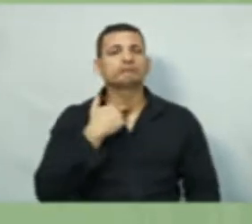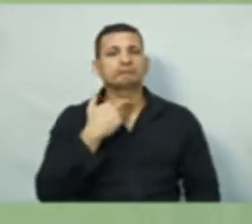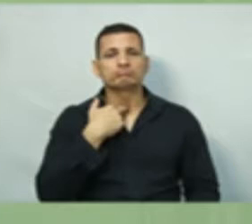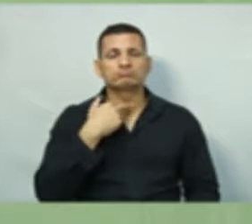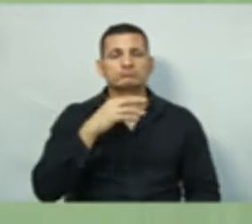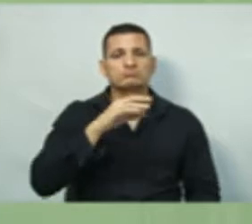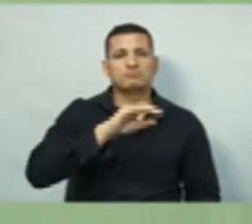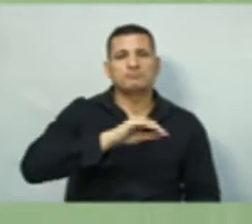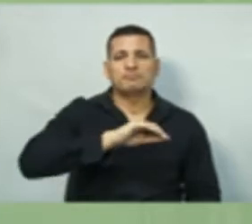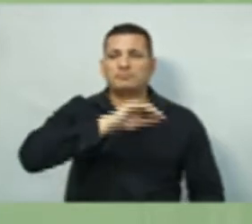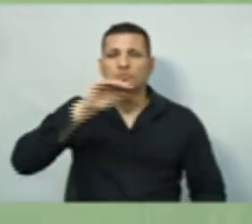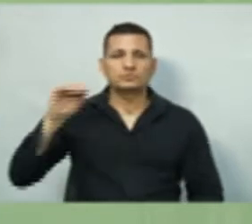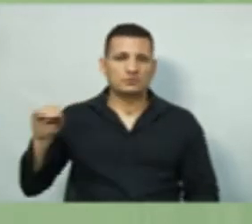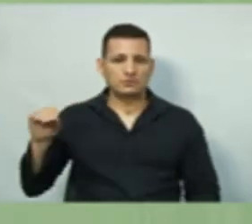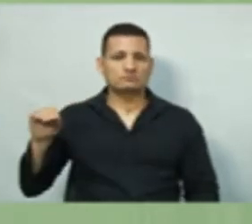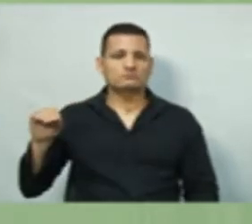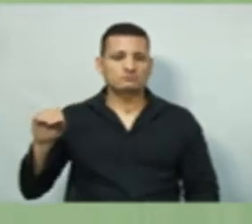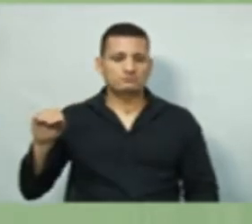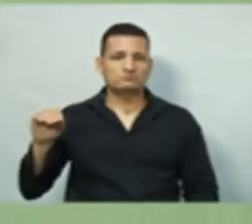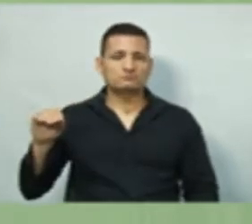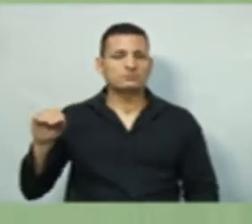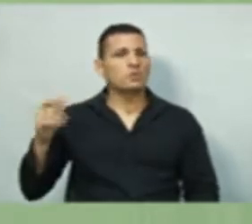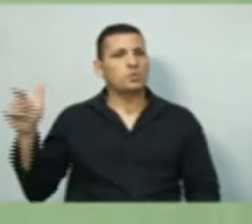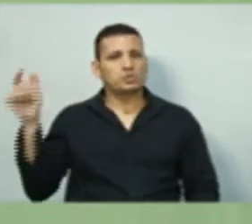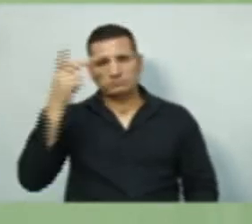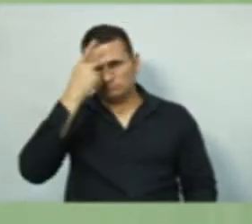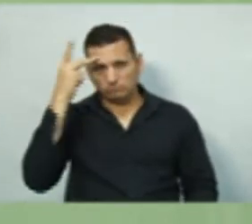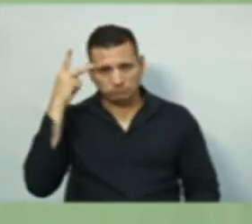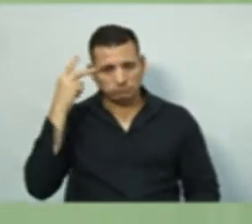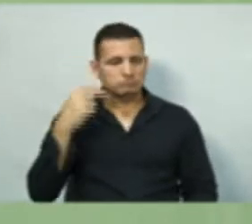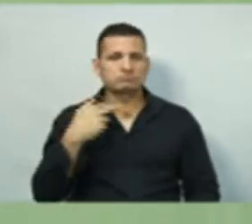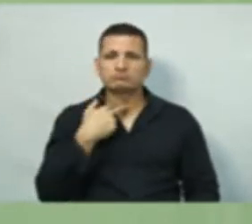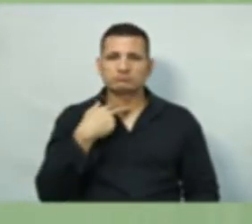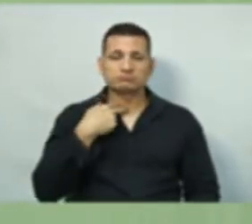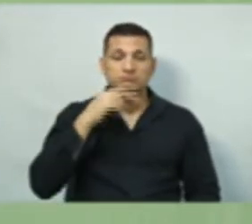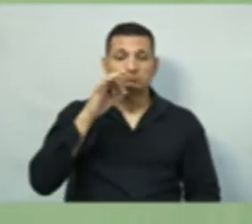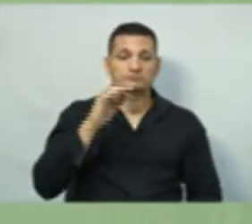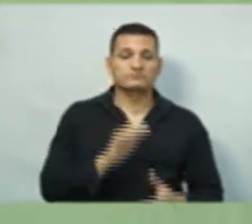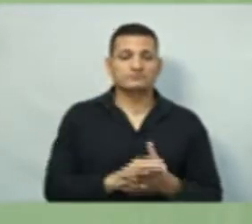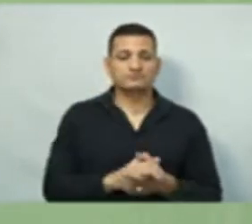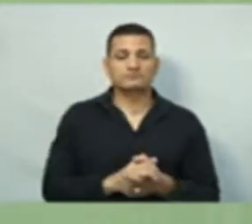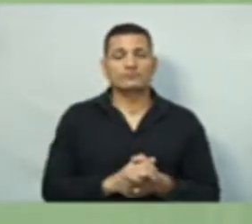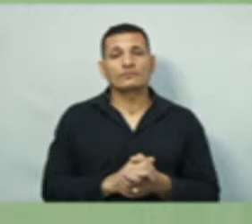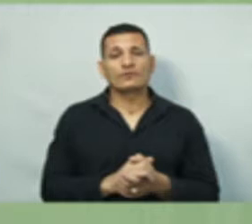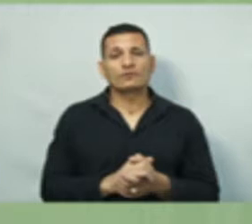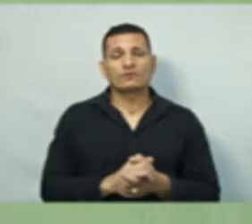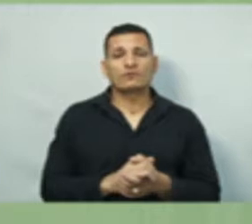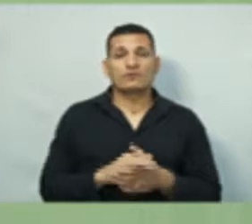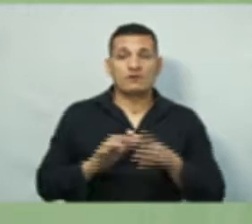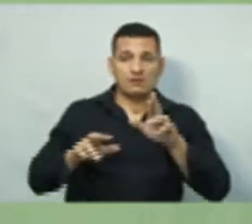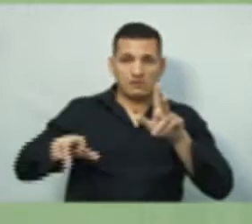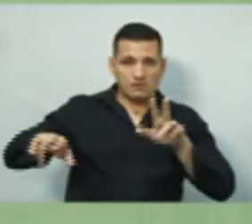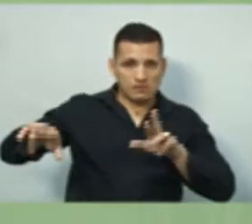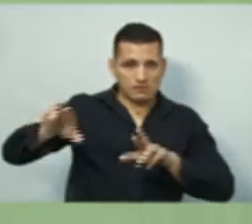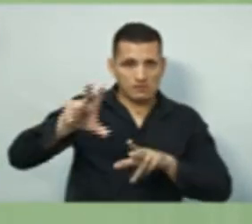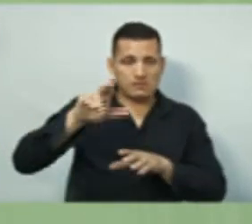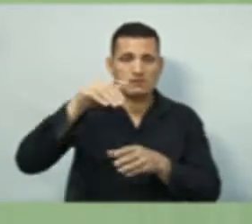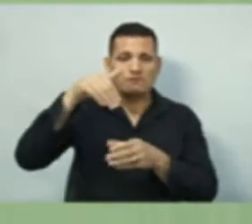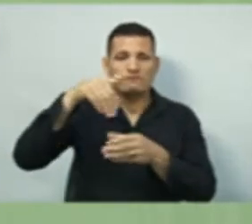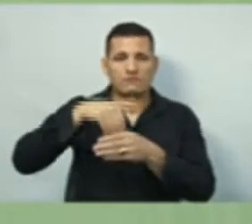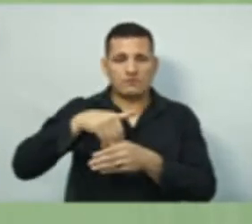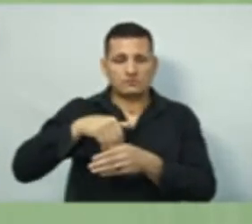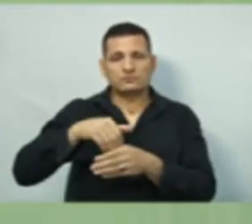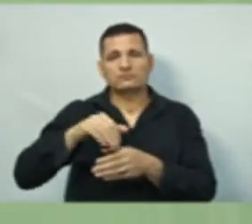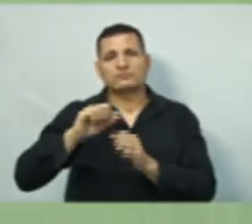cooperativas não vão para terceiros. A singularidade de voto, podendo as cooperativas